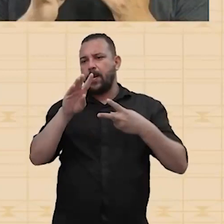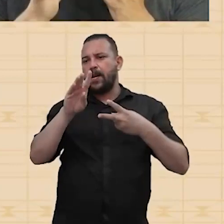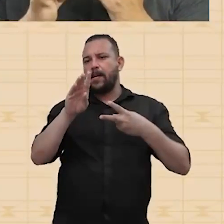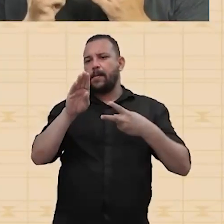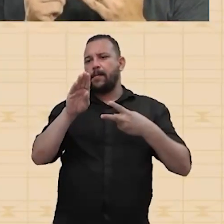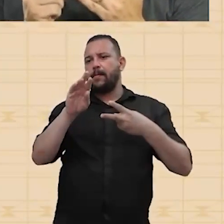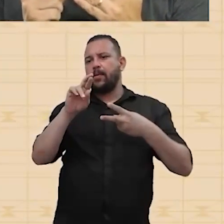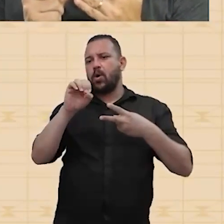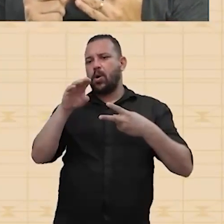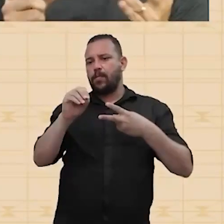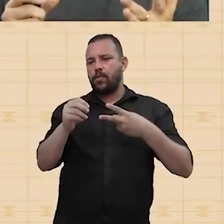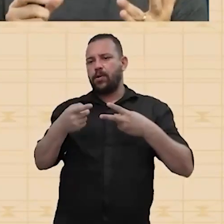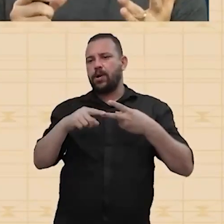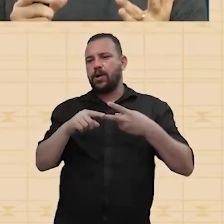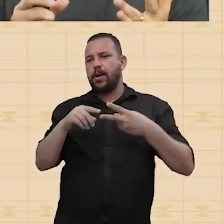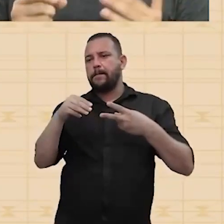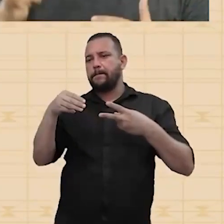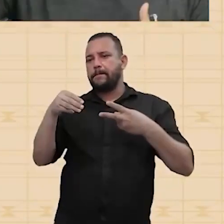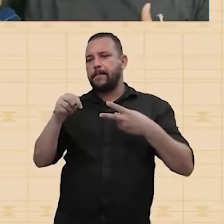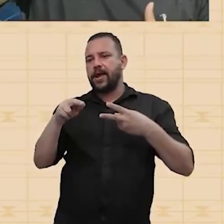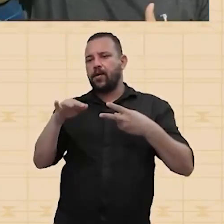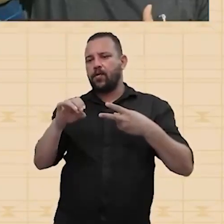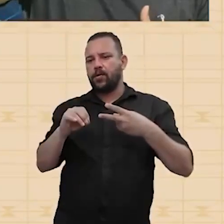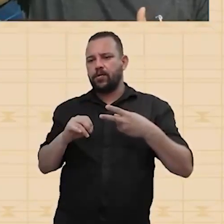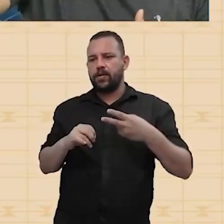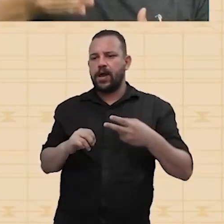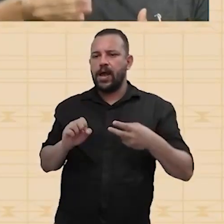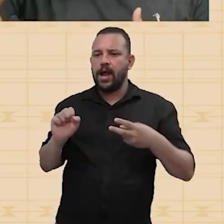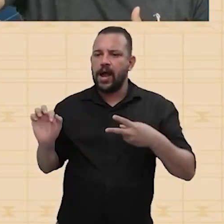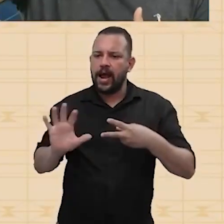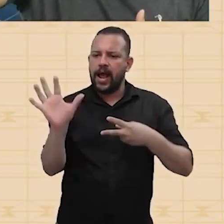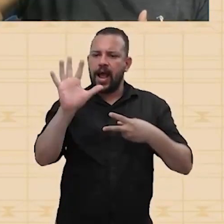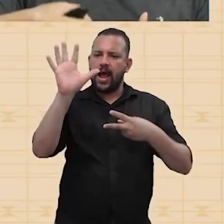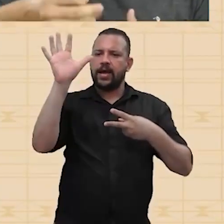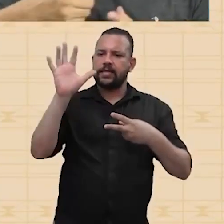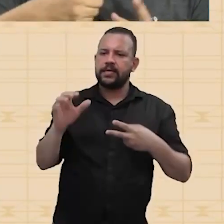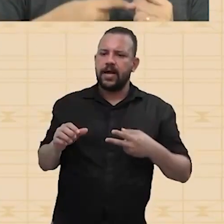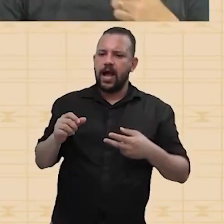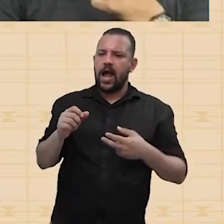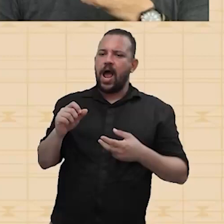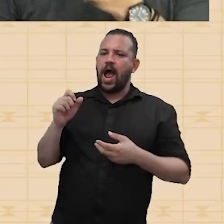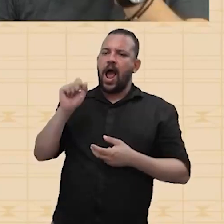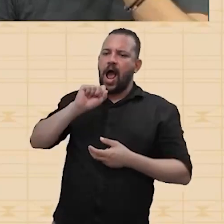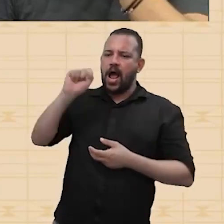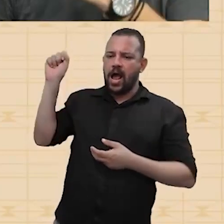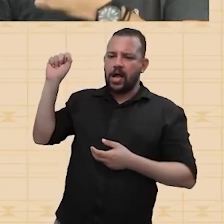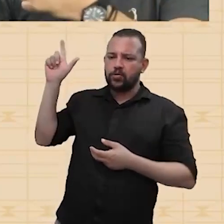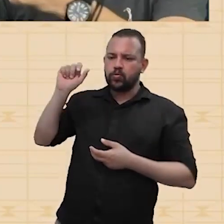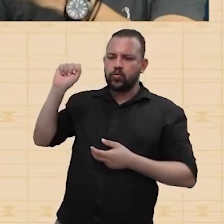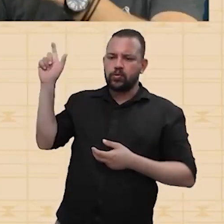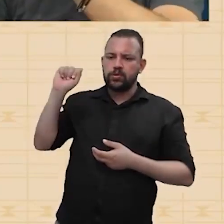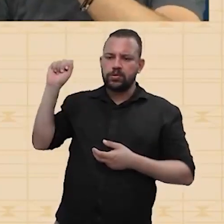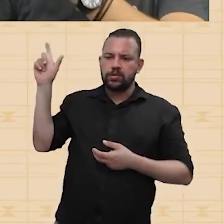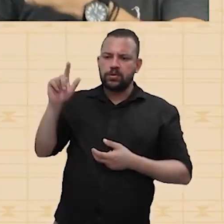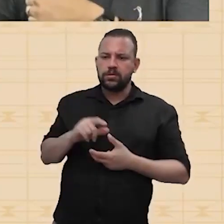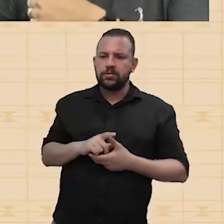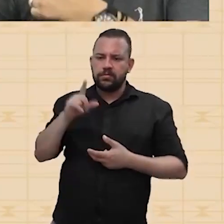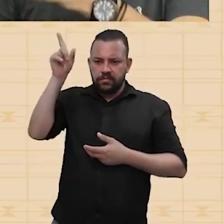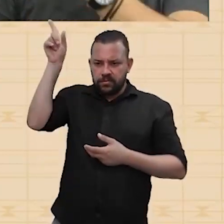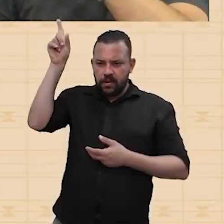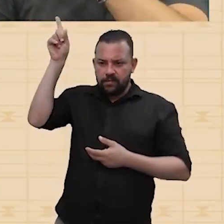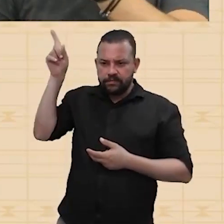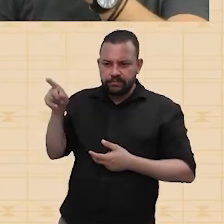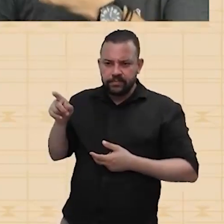o mercúrio. Aí nos gasosos nós temos ali, ó, esse azulzinho aqui do canto, ó, tá vendo esse azulzinho aqui, ó, bem aqui, ó?